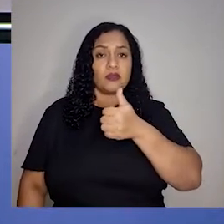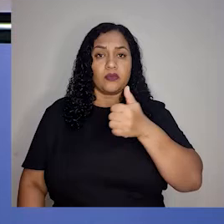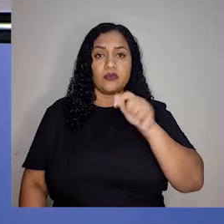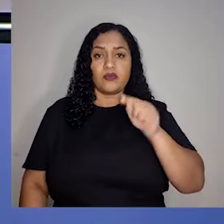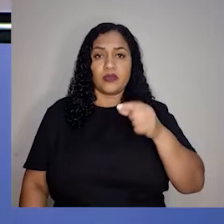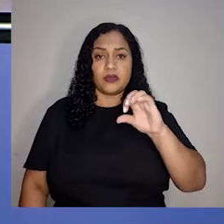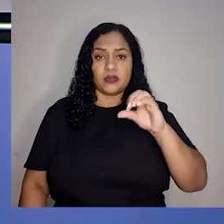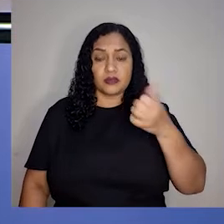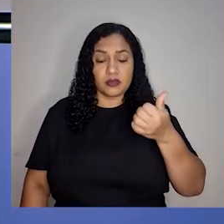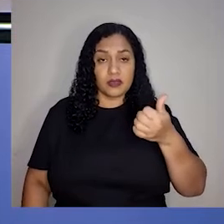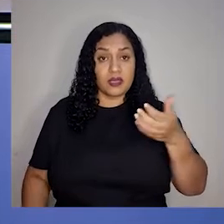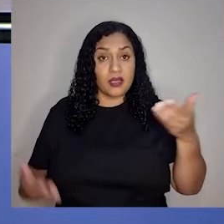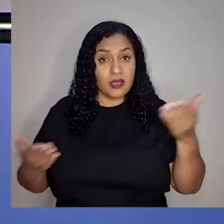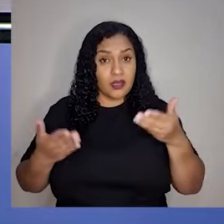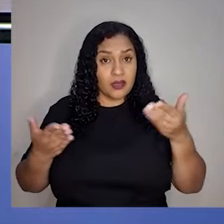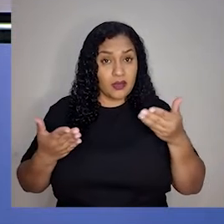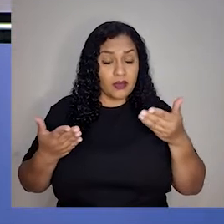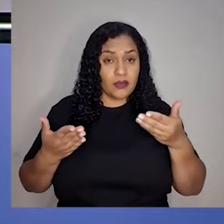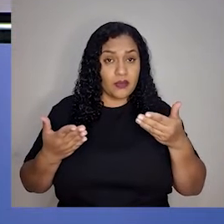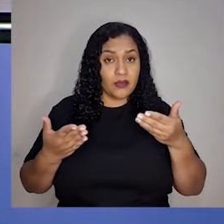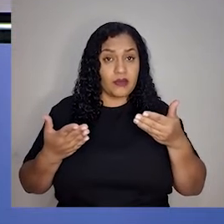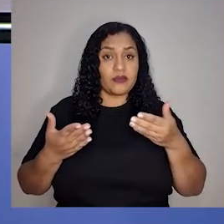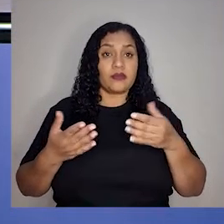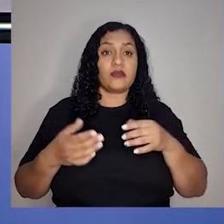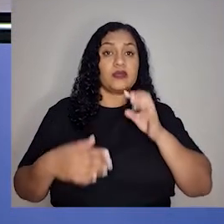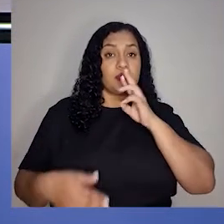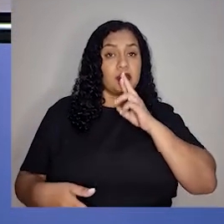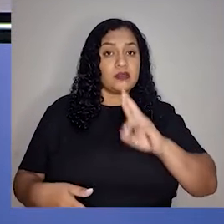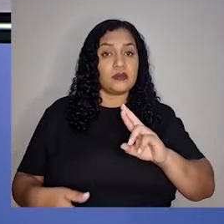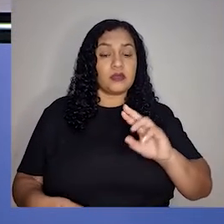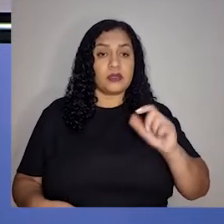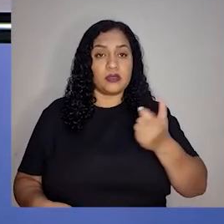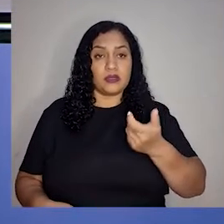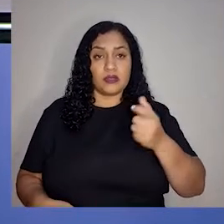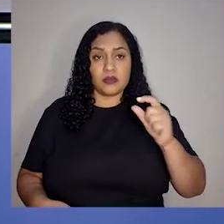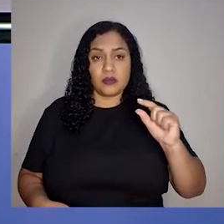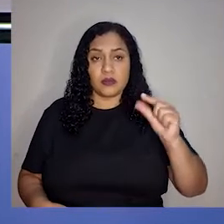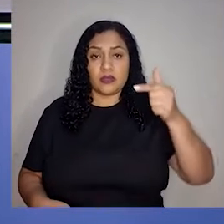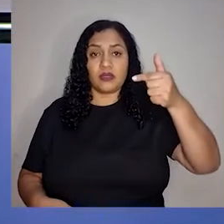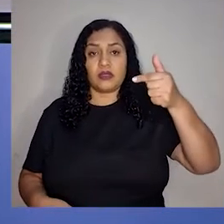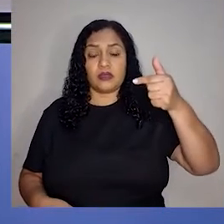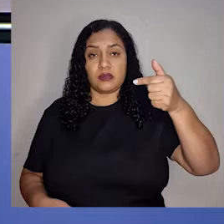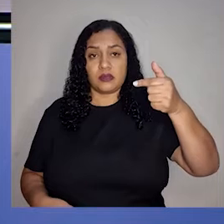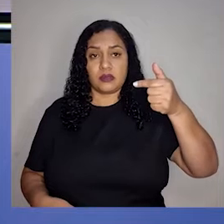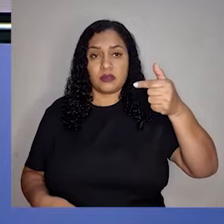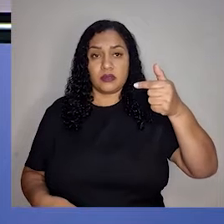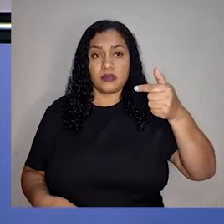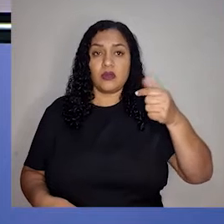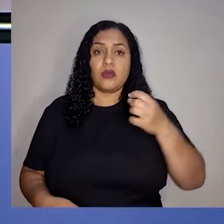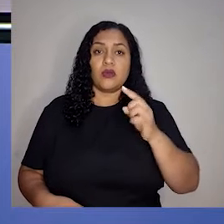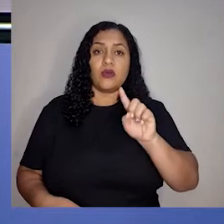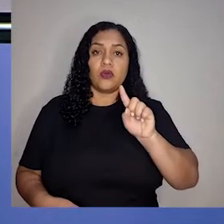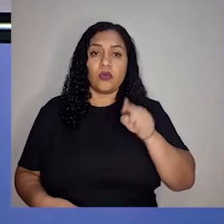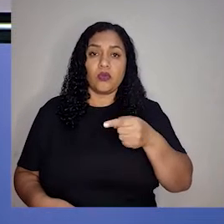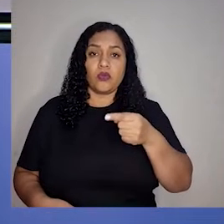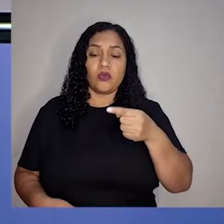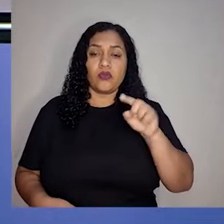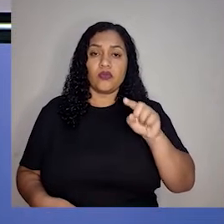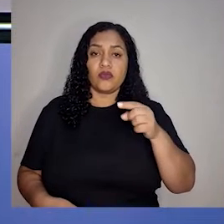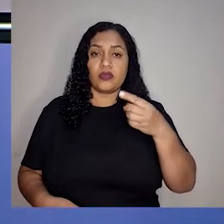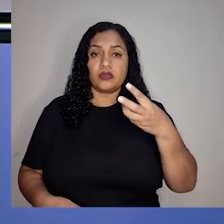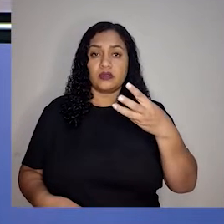agora nós resolvemos essa potência 1,06 elevado a 36